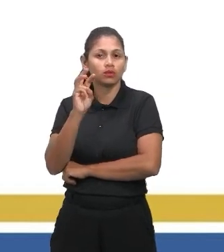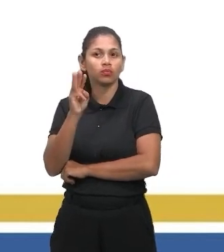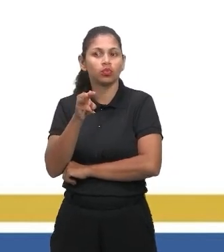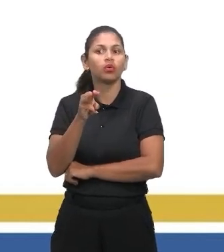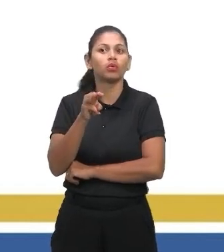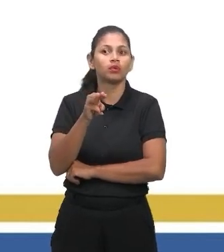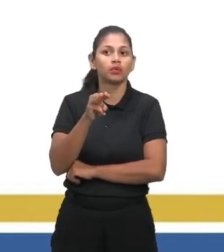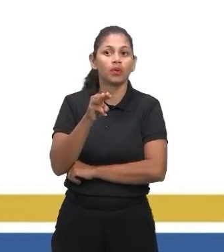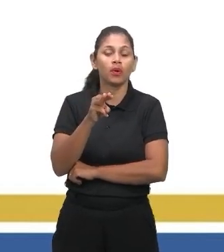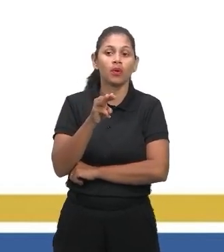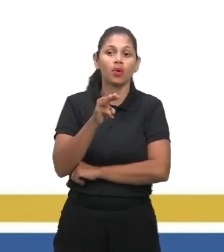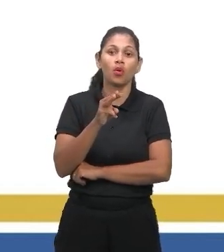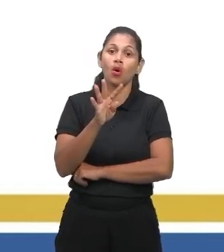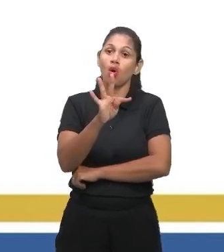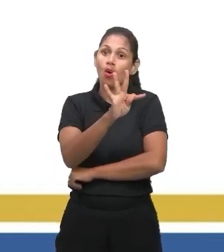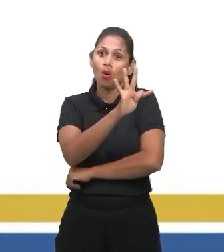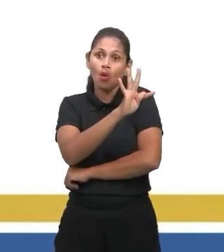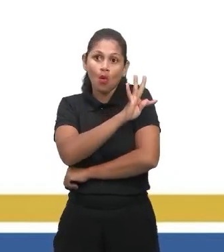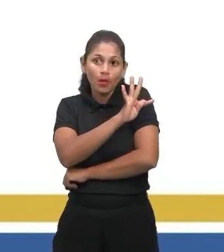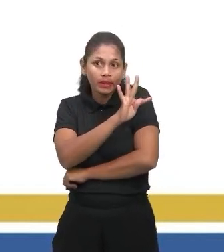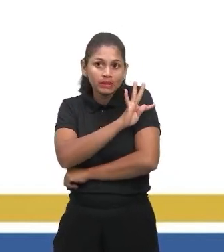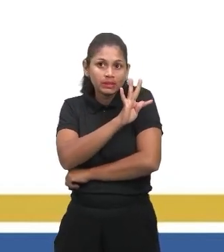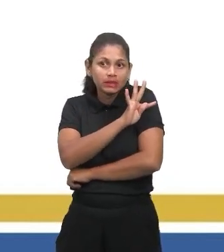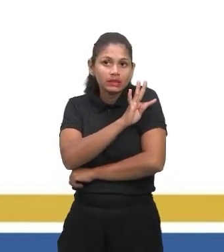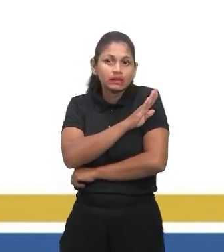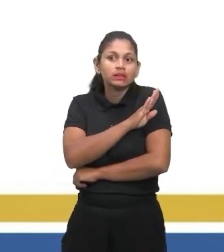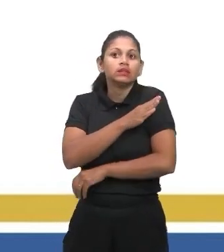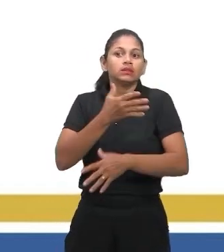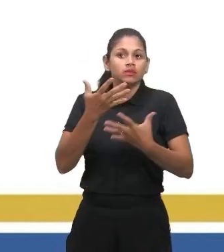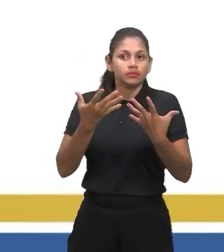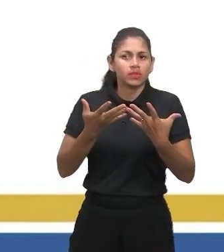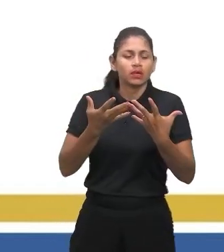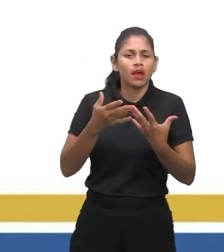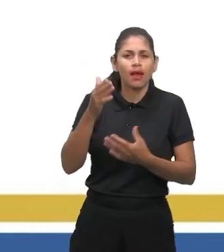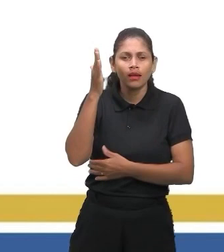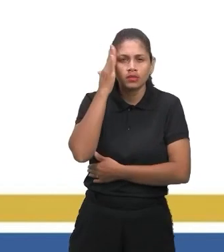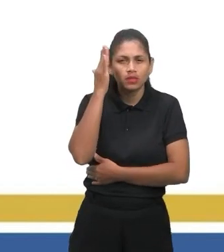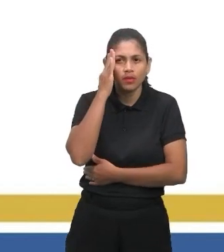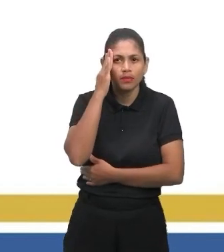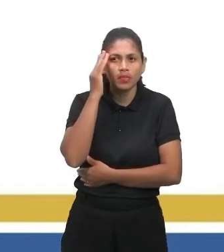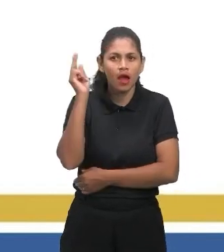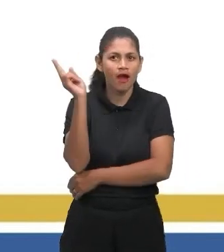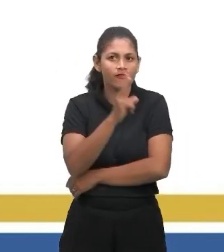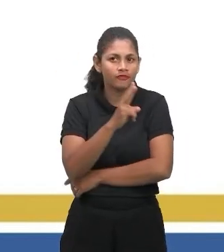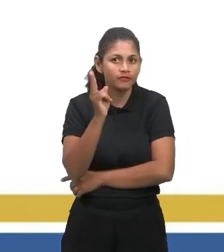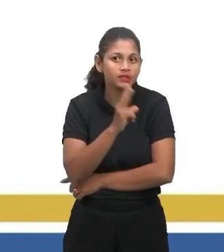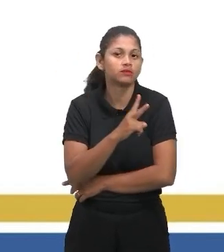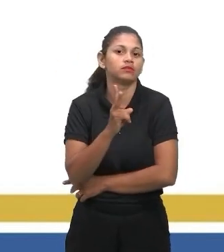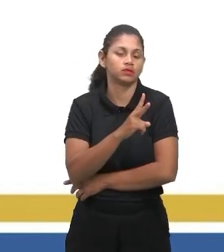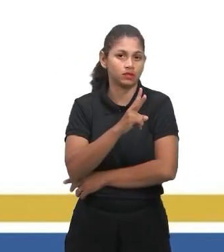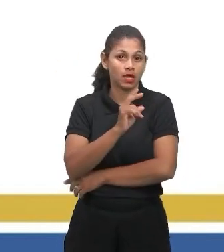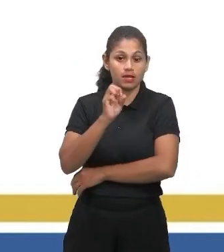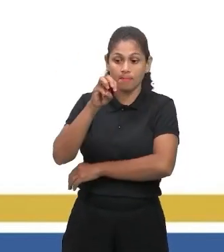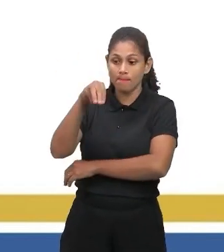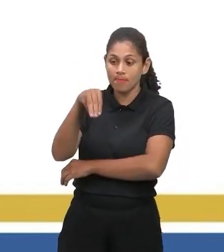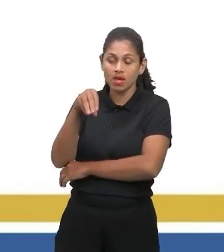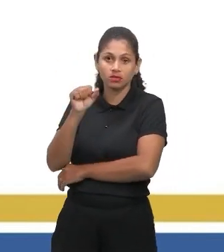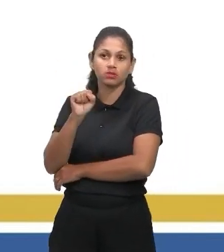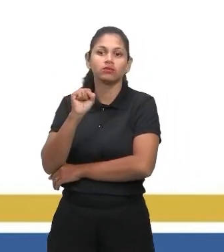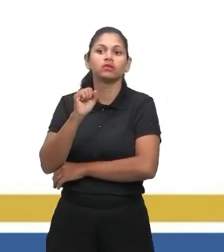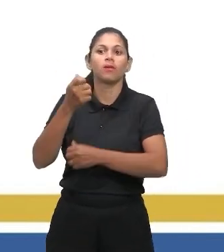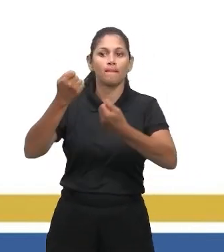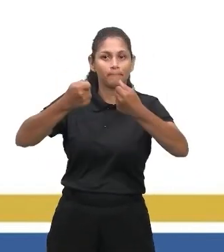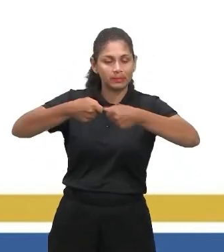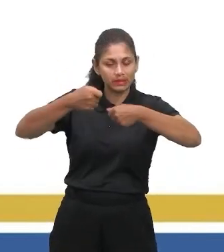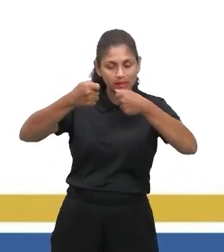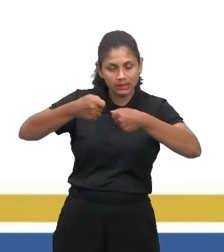por 3,6. 18 dividido por 3,6 vai nos dar como resultado 5 metros por segundo.